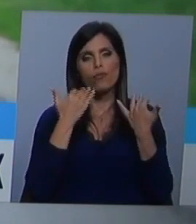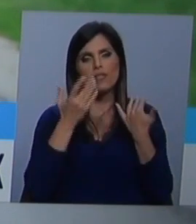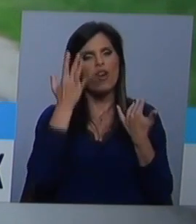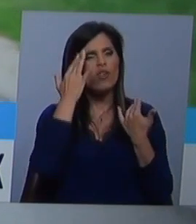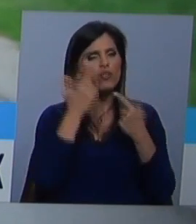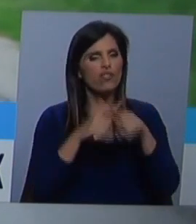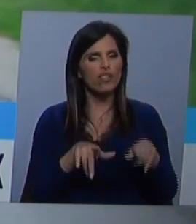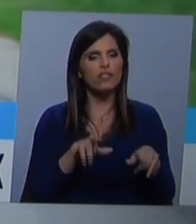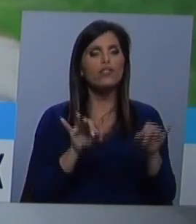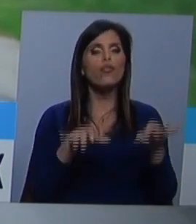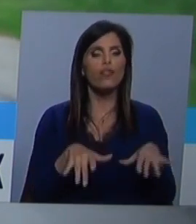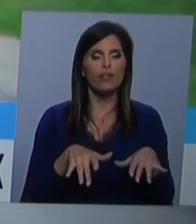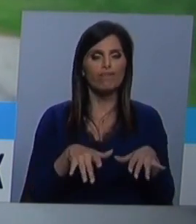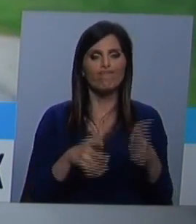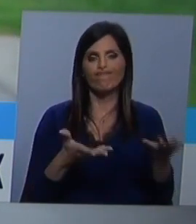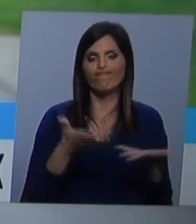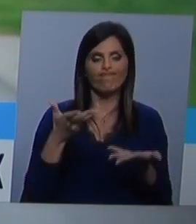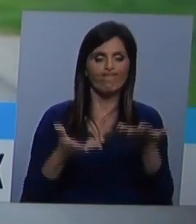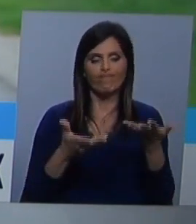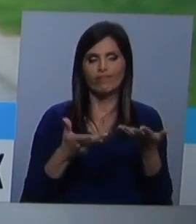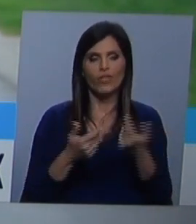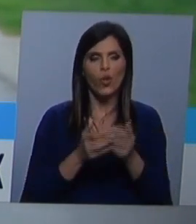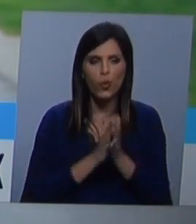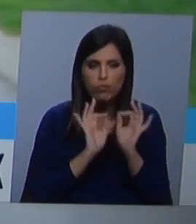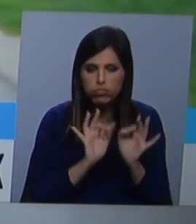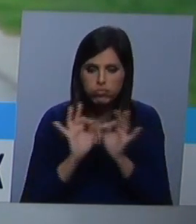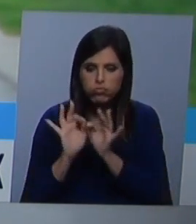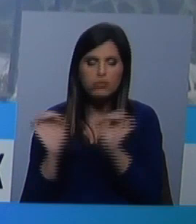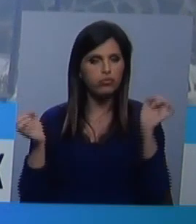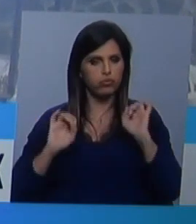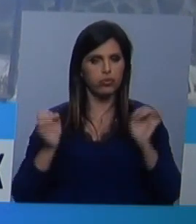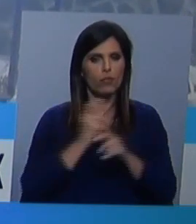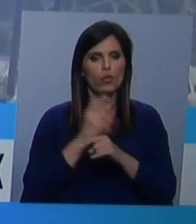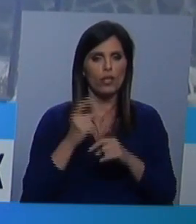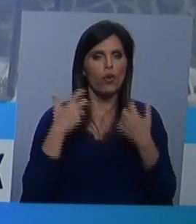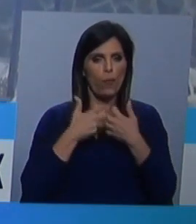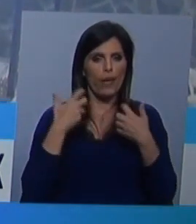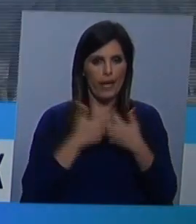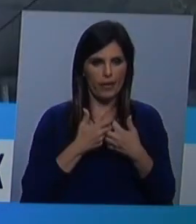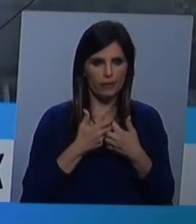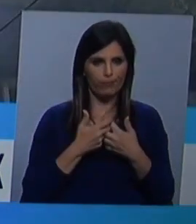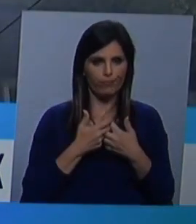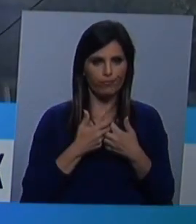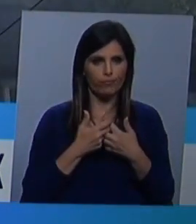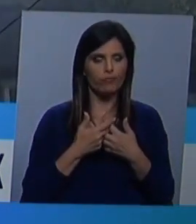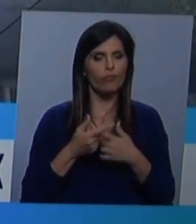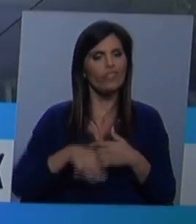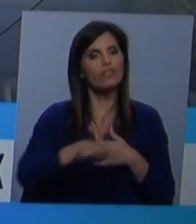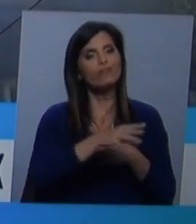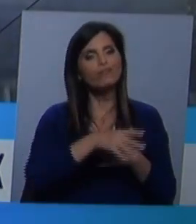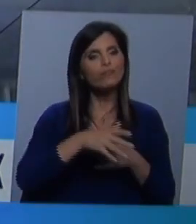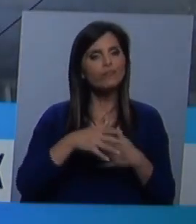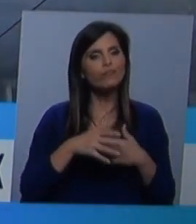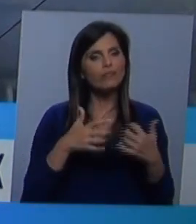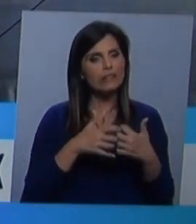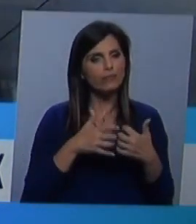depois, no final das contas, nem tudo bate muito certo. Na verdade, não estamos a falar só de uma guerra que se faça no terreno, mas estamos a falar de uma guerra que também se